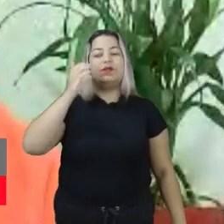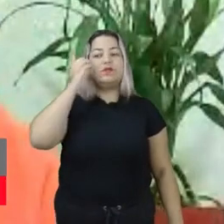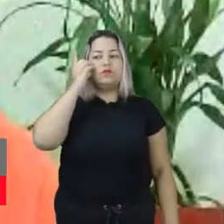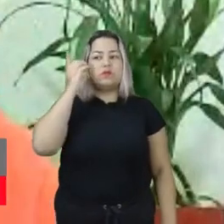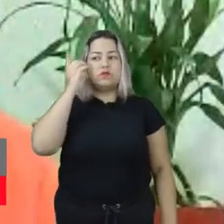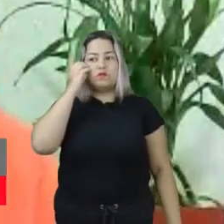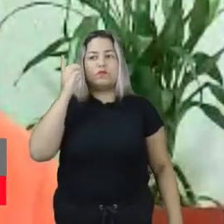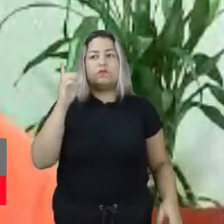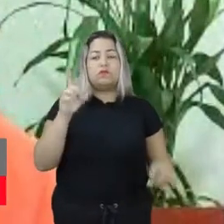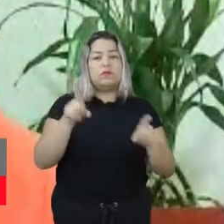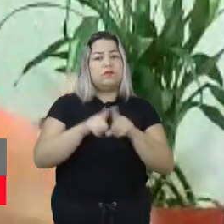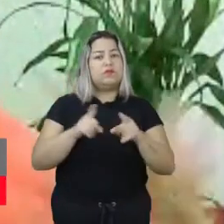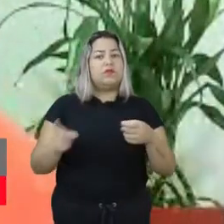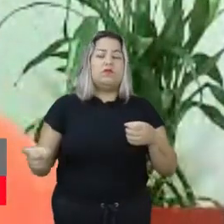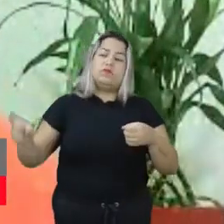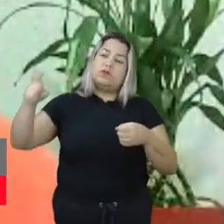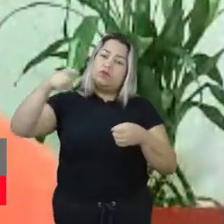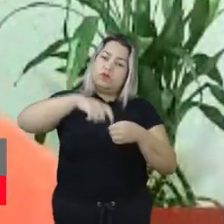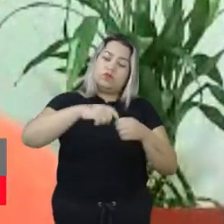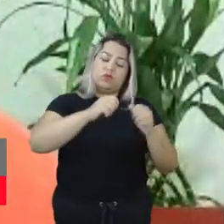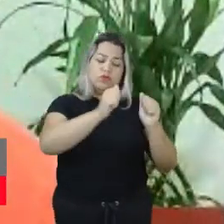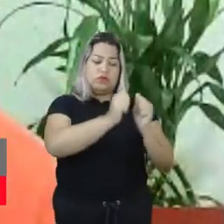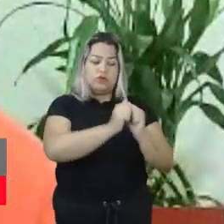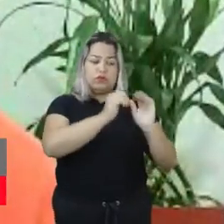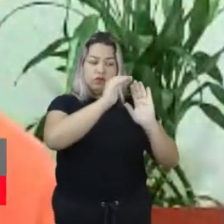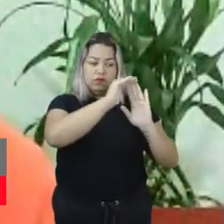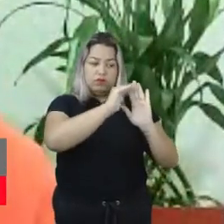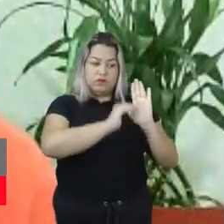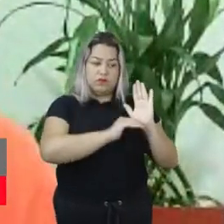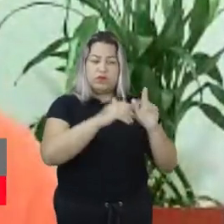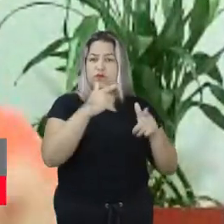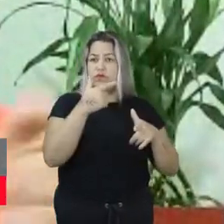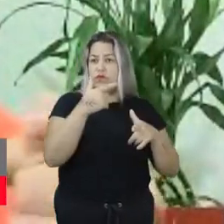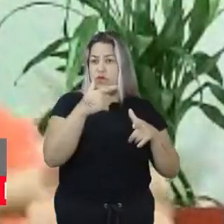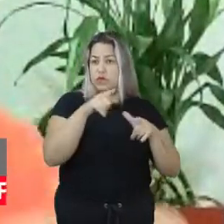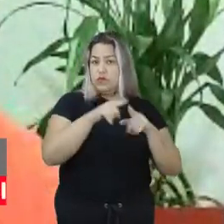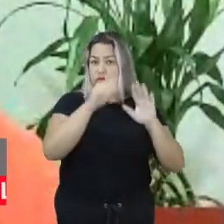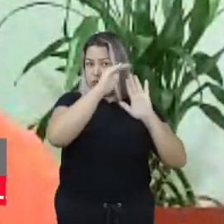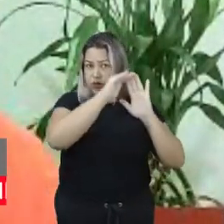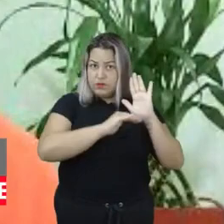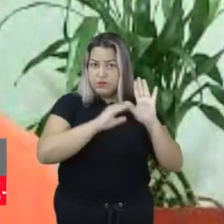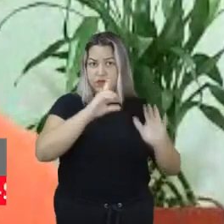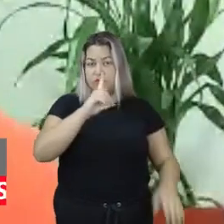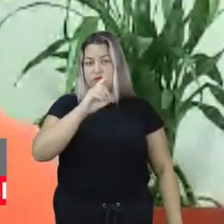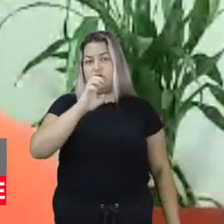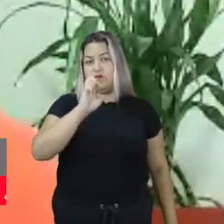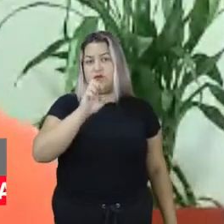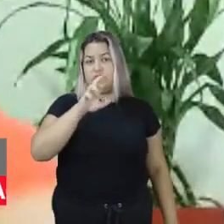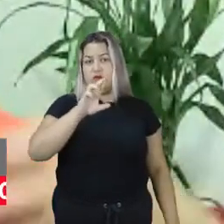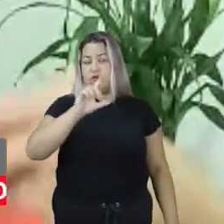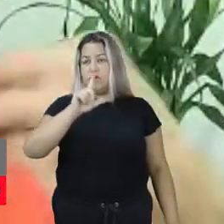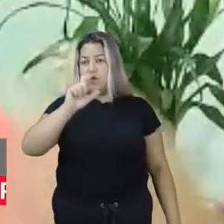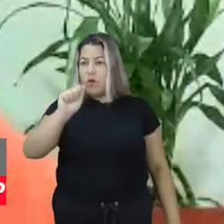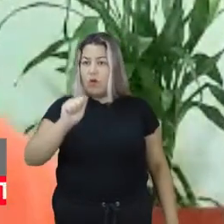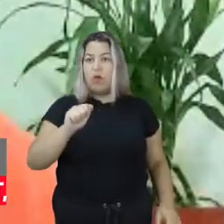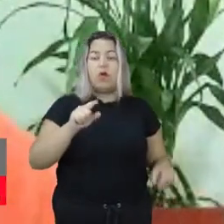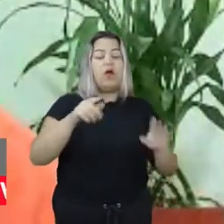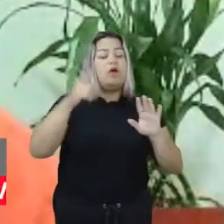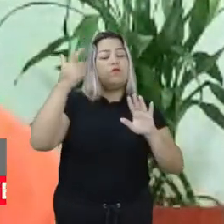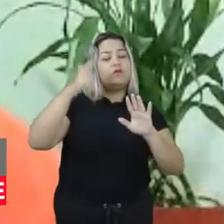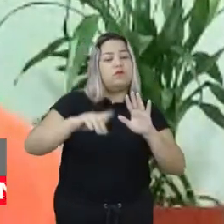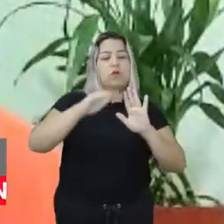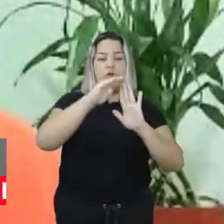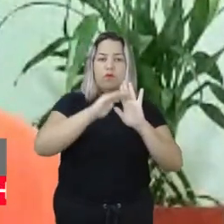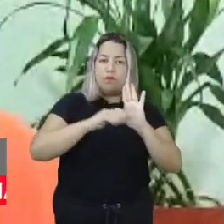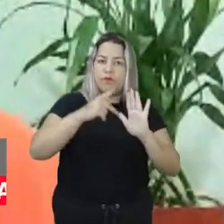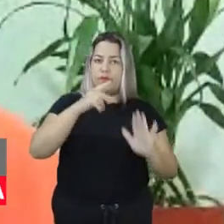programas que a gente tinha estão voltando, junto com novos programas, né? A gente tem aqui o programa Desenrola, que está ajudando muito, tem o Pé de Meia, que está vindo agora,